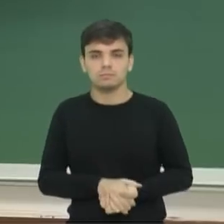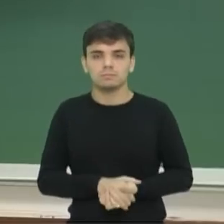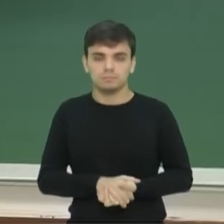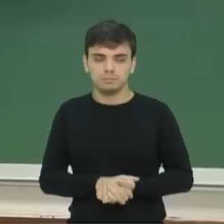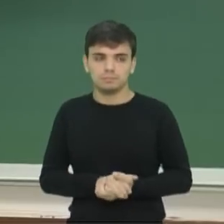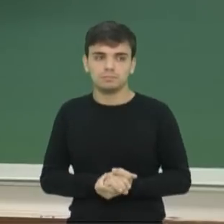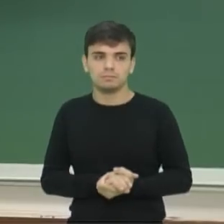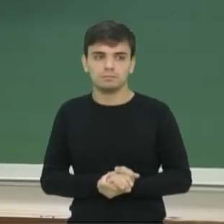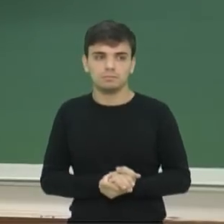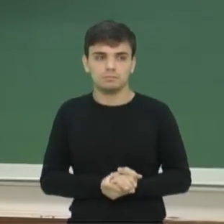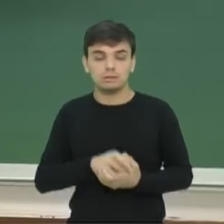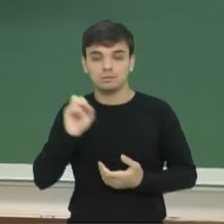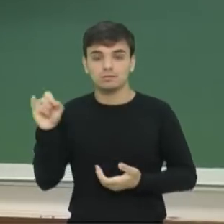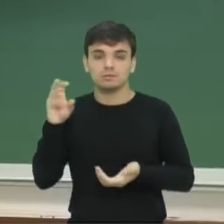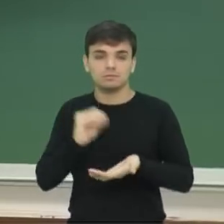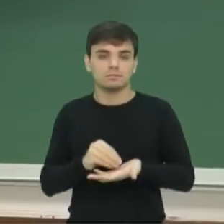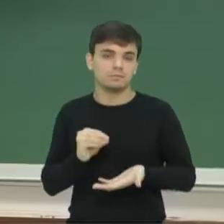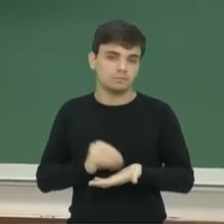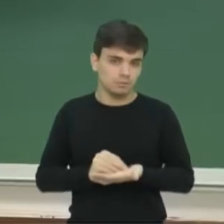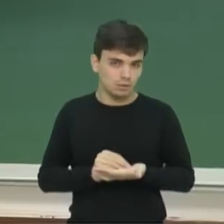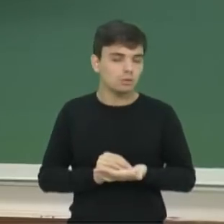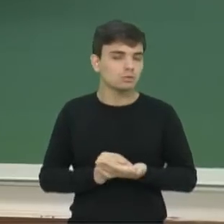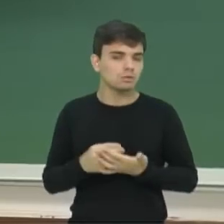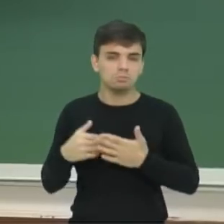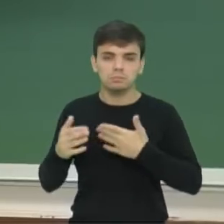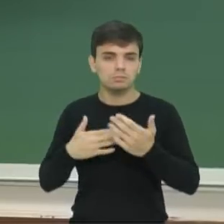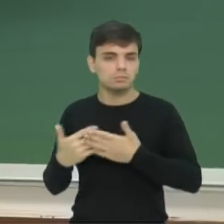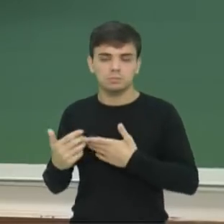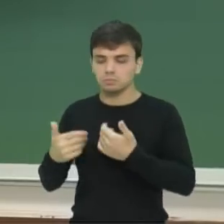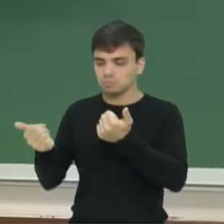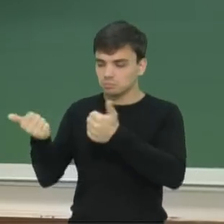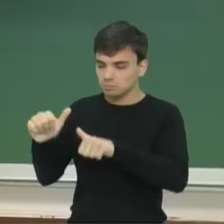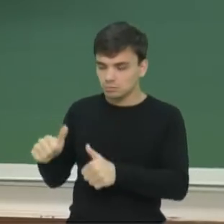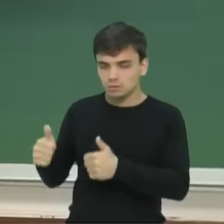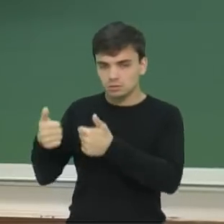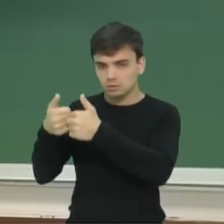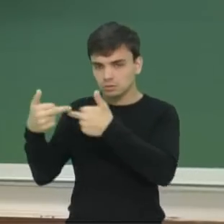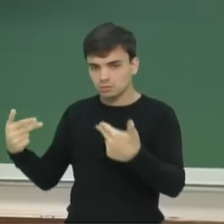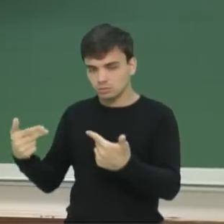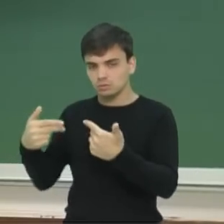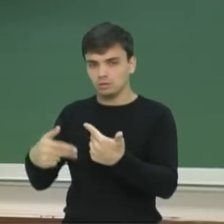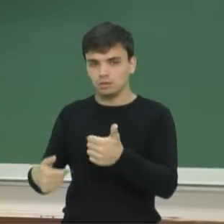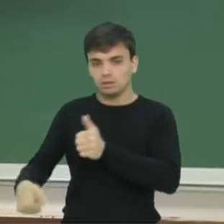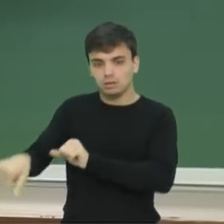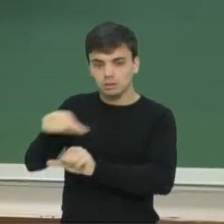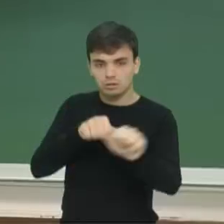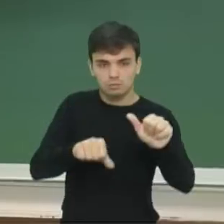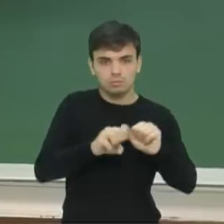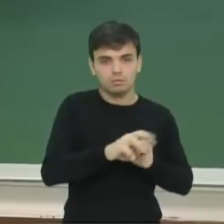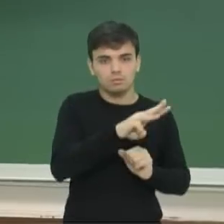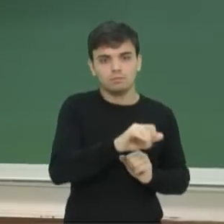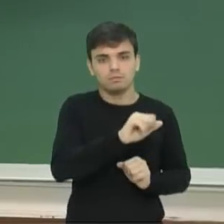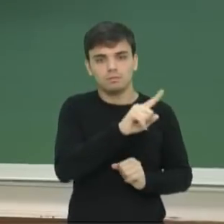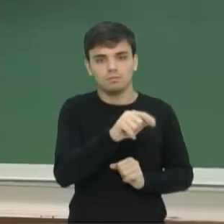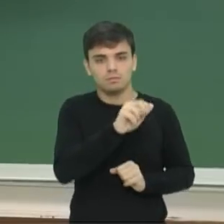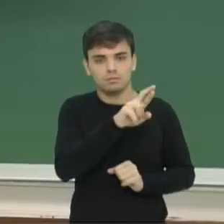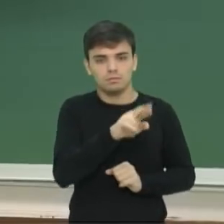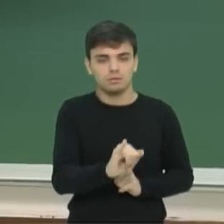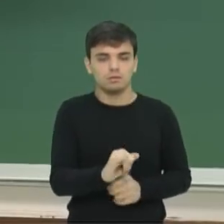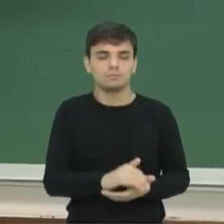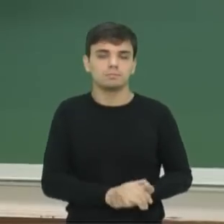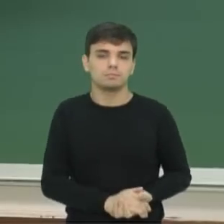no tatame. Se faltar qualquer um desses elementos, aí o golpe vira um vazare. Também daí vale meio